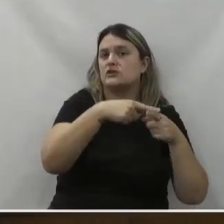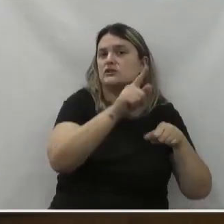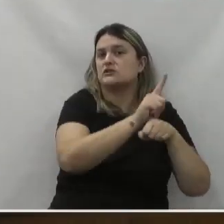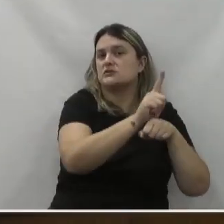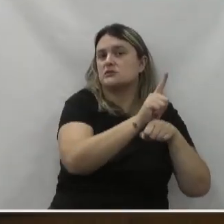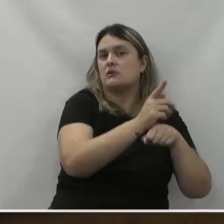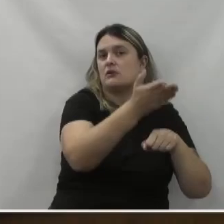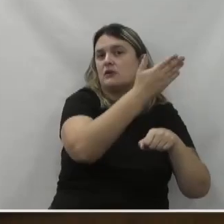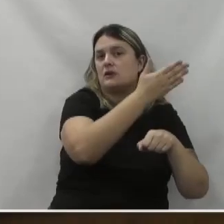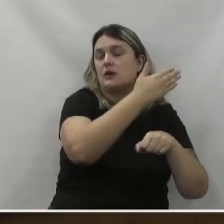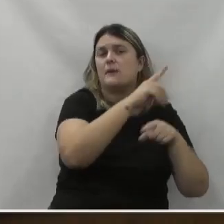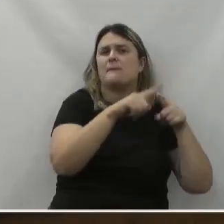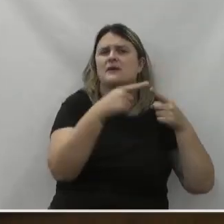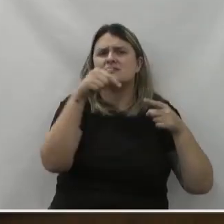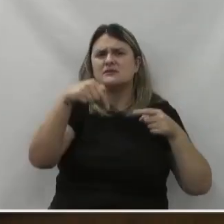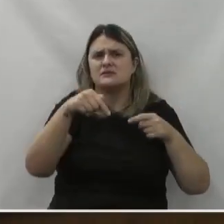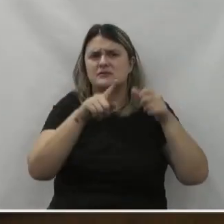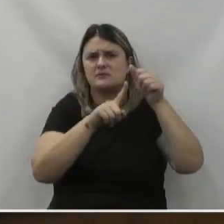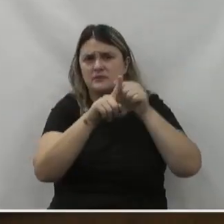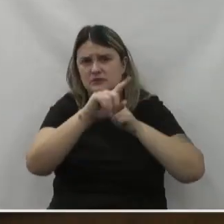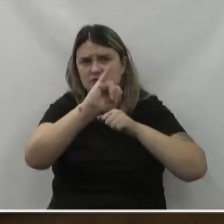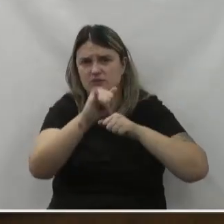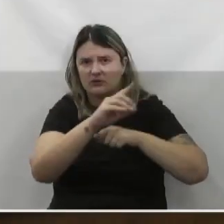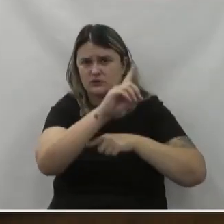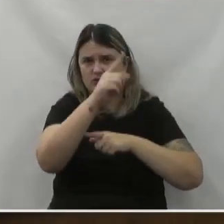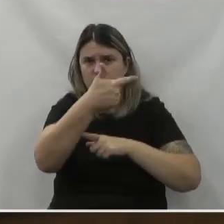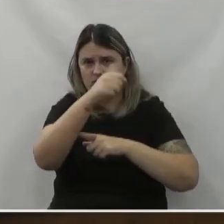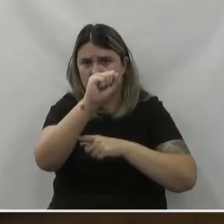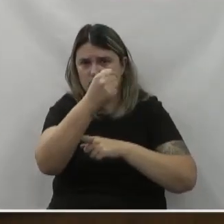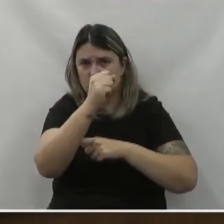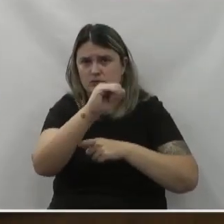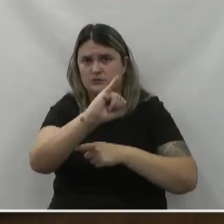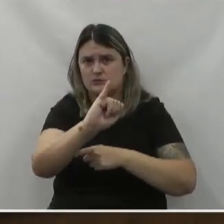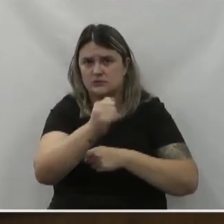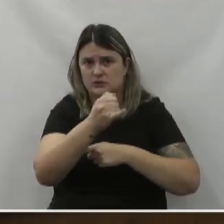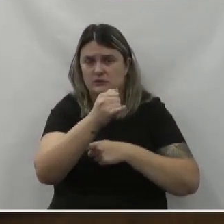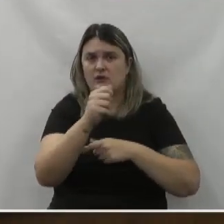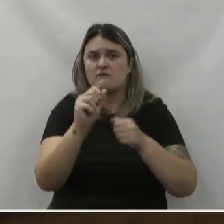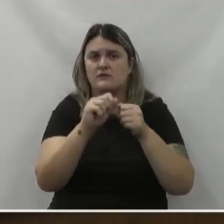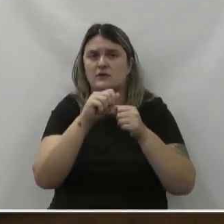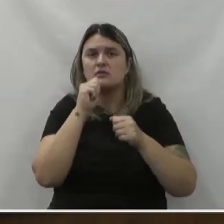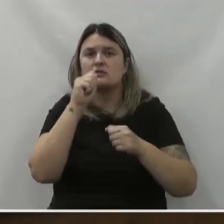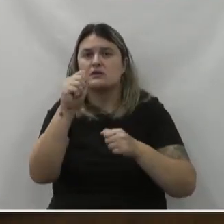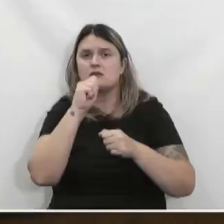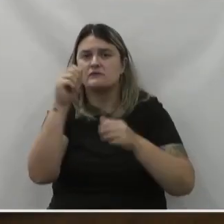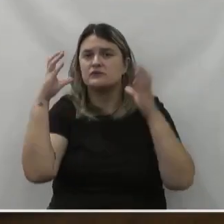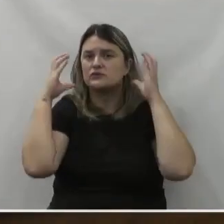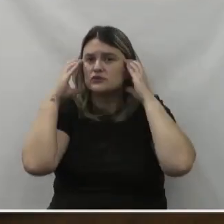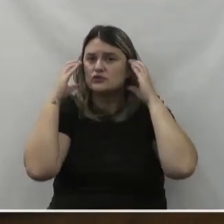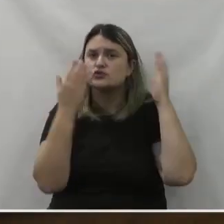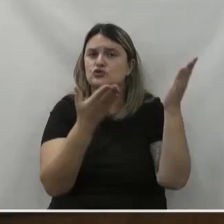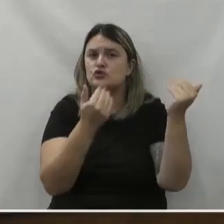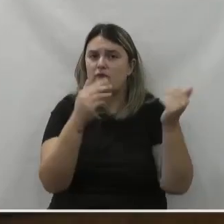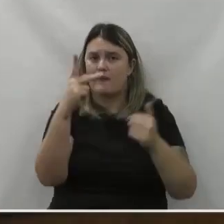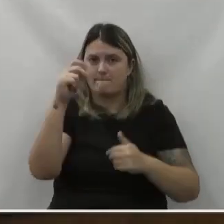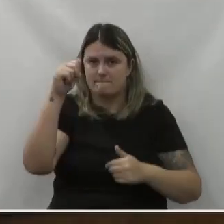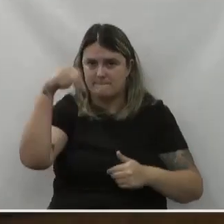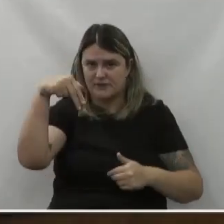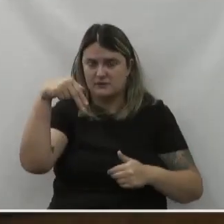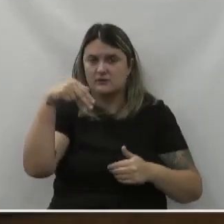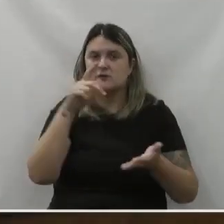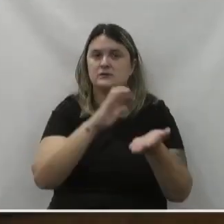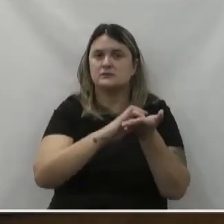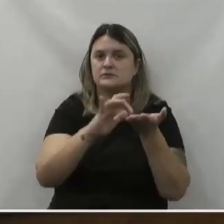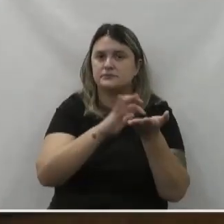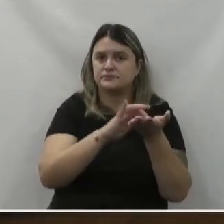anterior. Só que em janeiro desse ano, 28 de janeiro, na entrevista na rádio Jovem Pan, o secretário